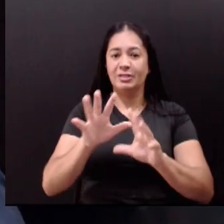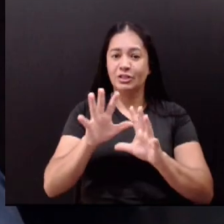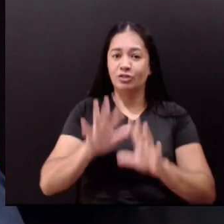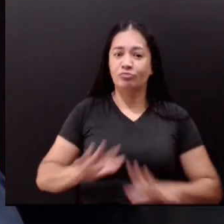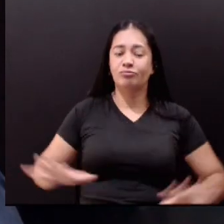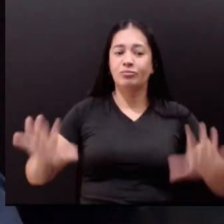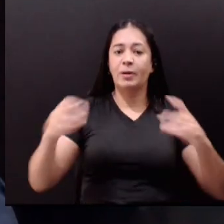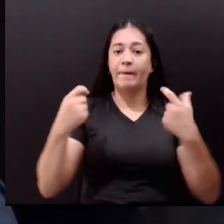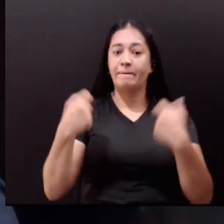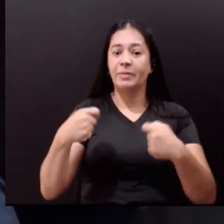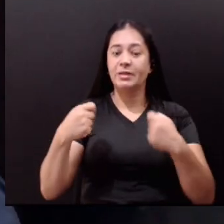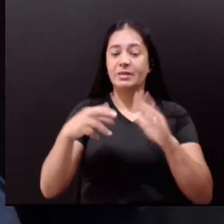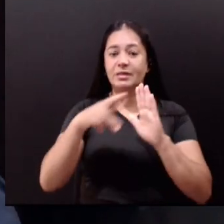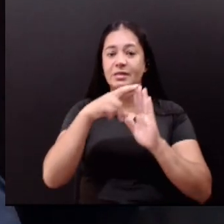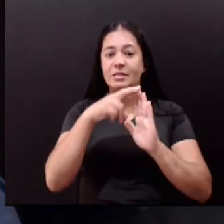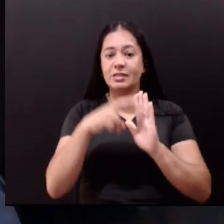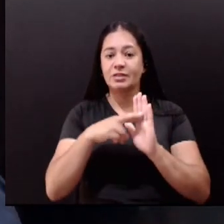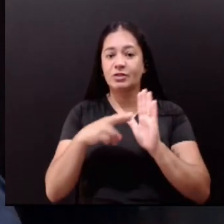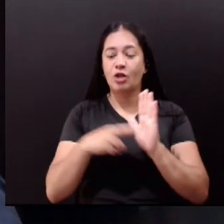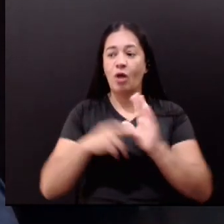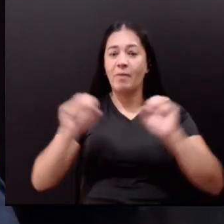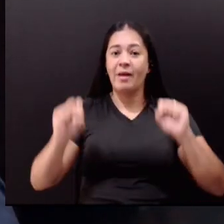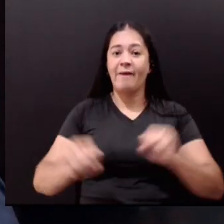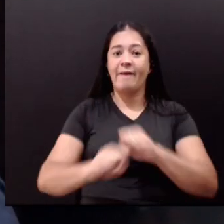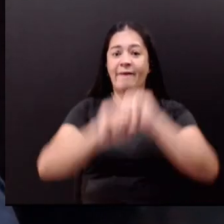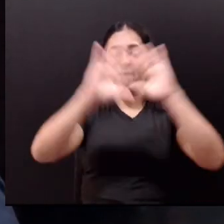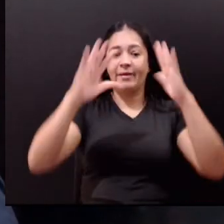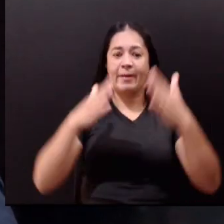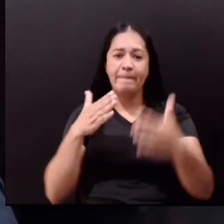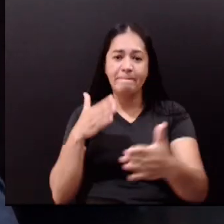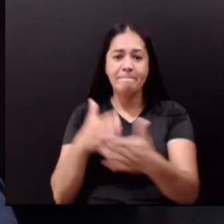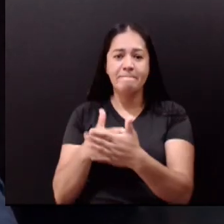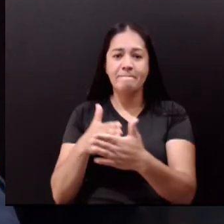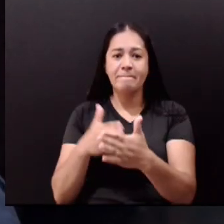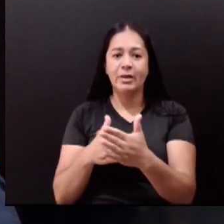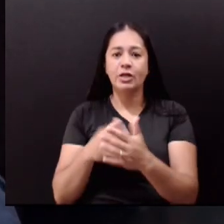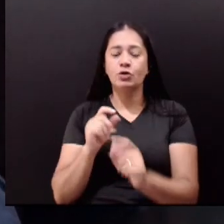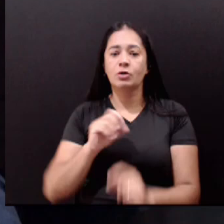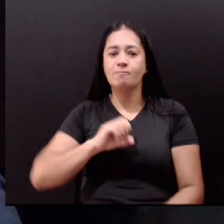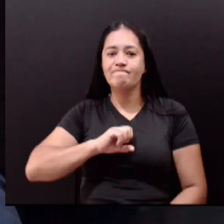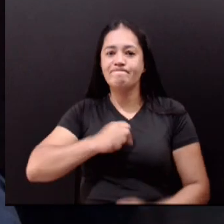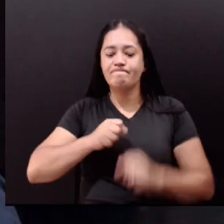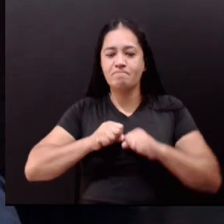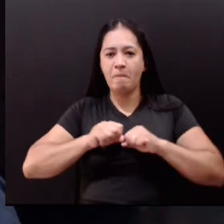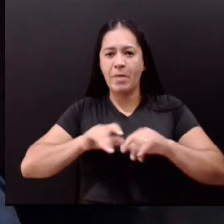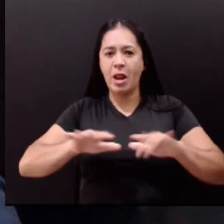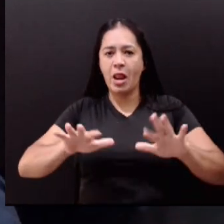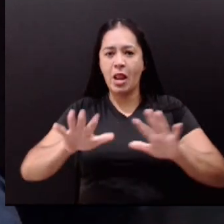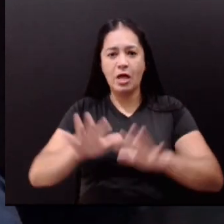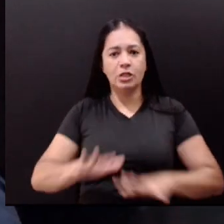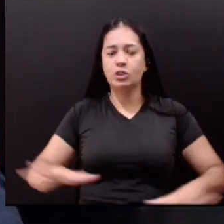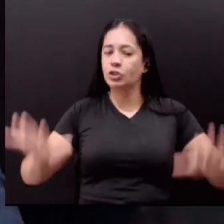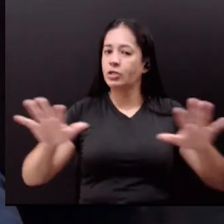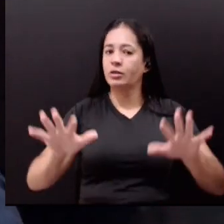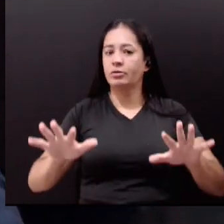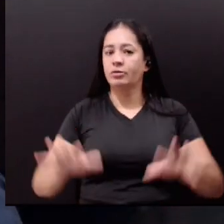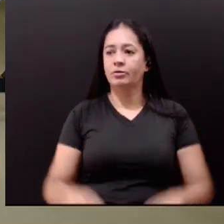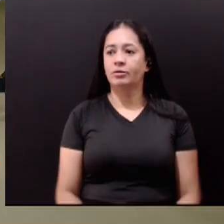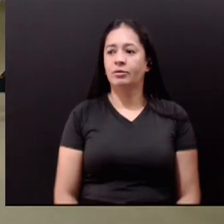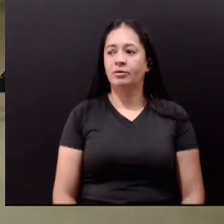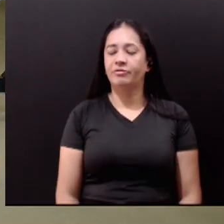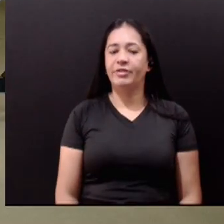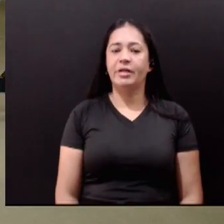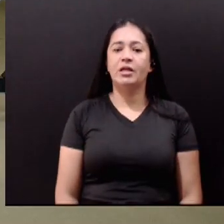claras, impeditivas, para que se propague o ódio. De uma forma geral, é essa. Existe sim uma norma que trata sobre isso.